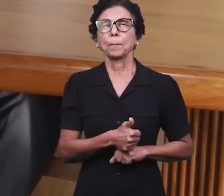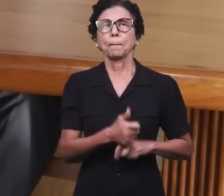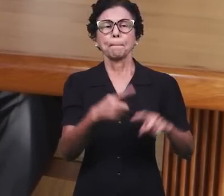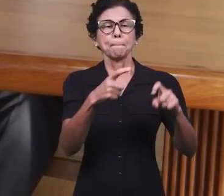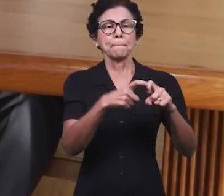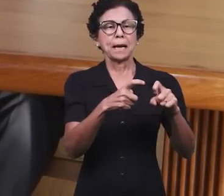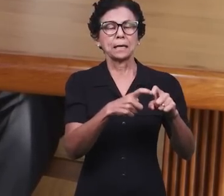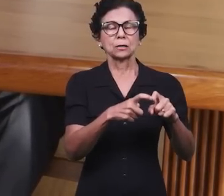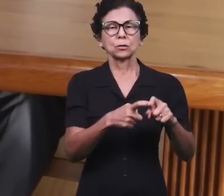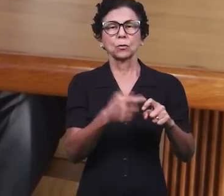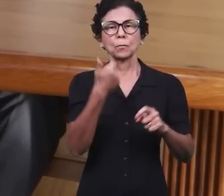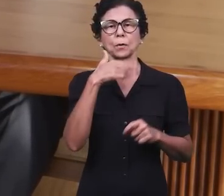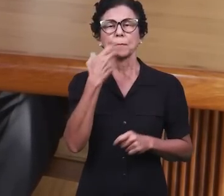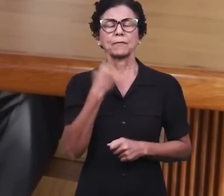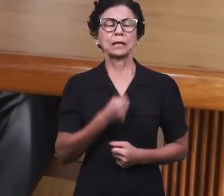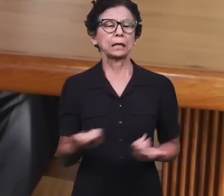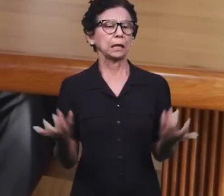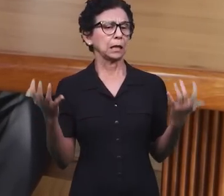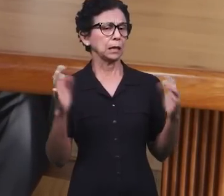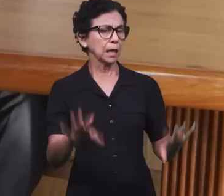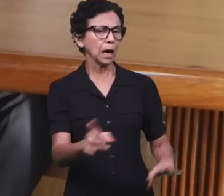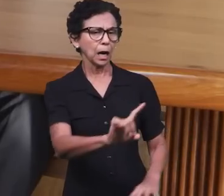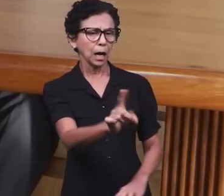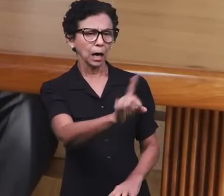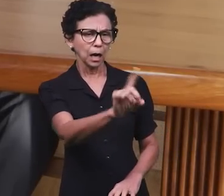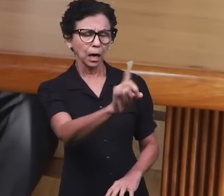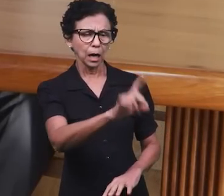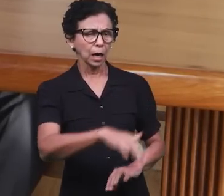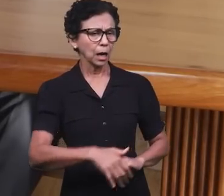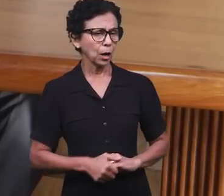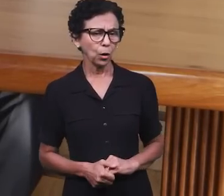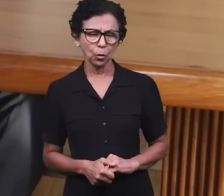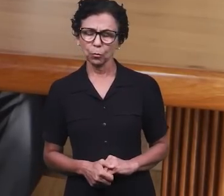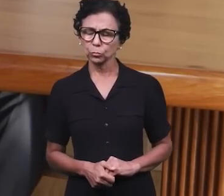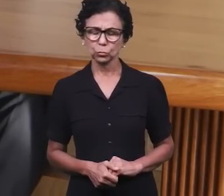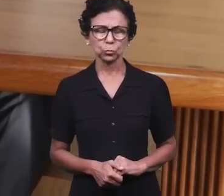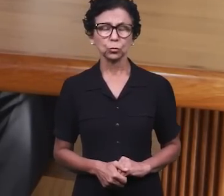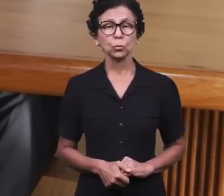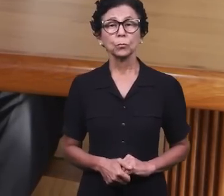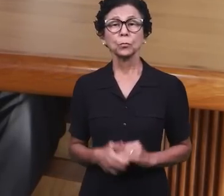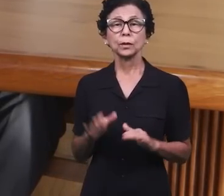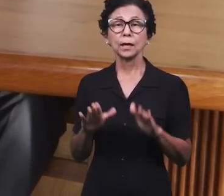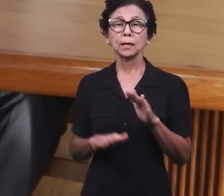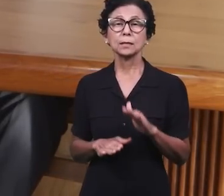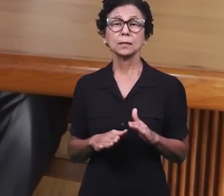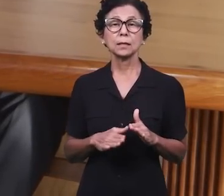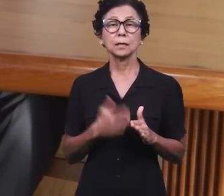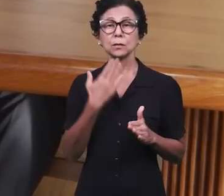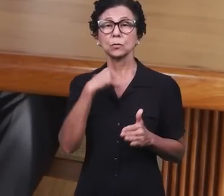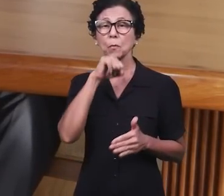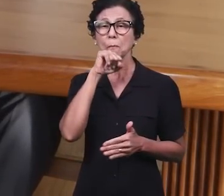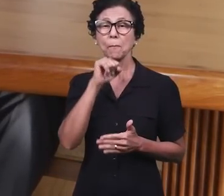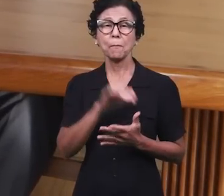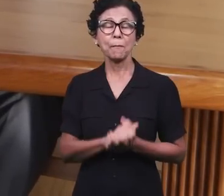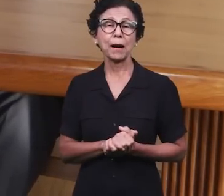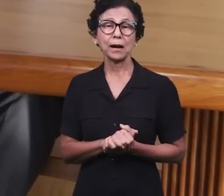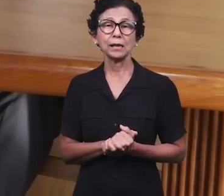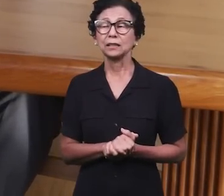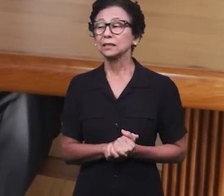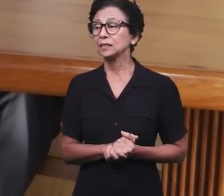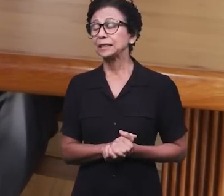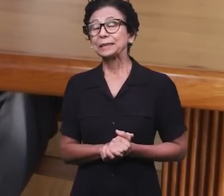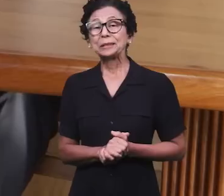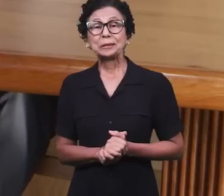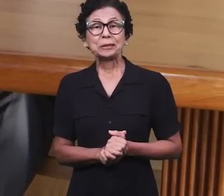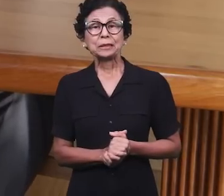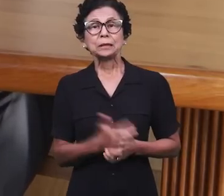seja engenheiro de todo jeito. Você, às vezes, sabe que são pais frustrados, que não conseguiu uma coisa, quer conseguir através do filho. Deixa o filho